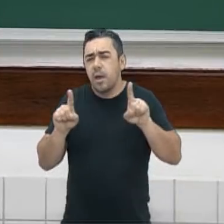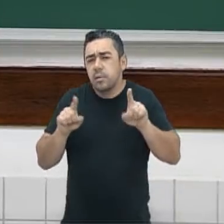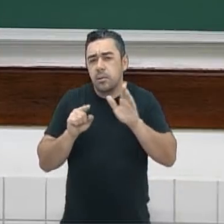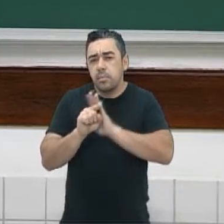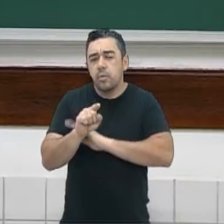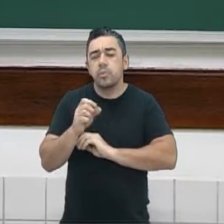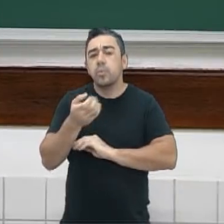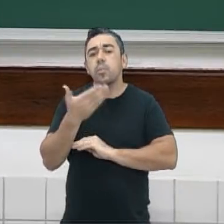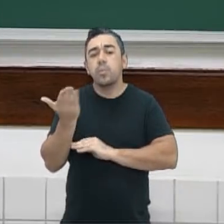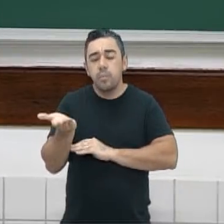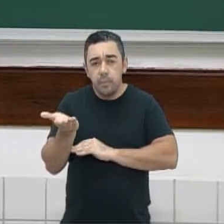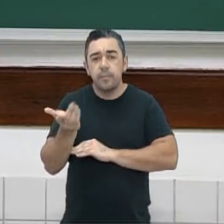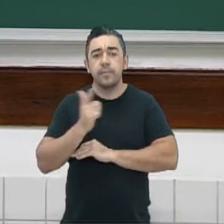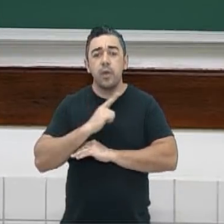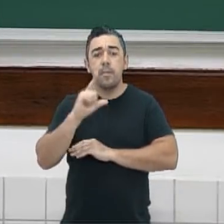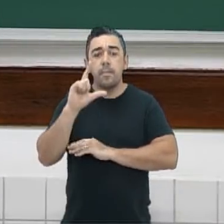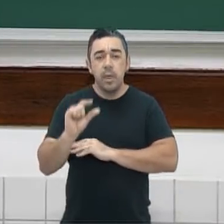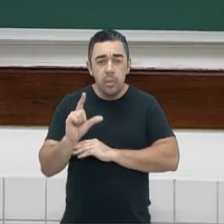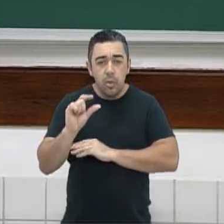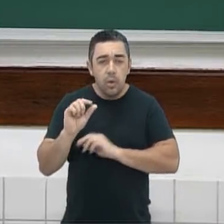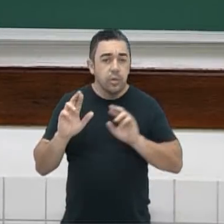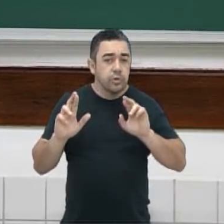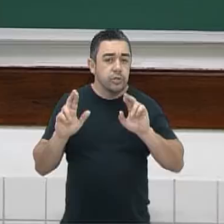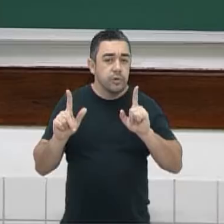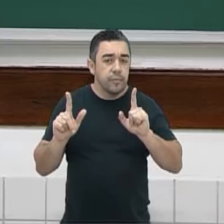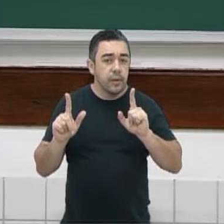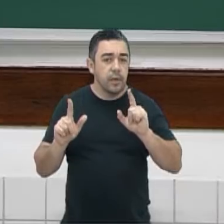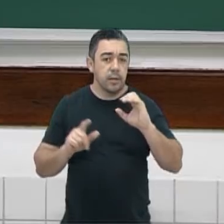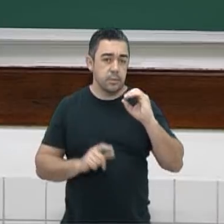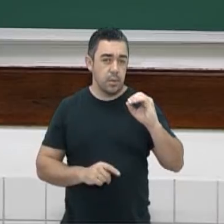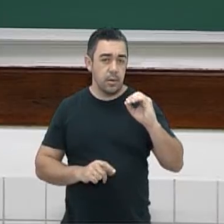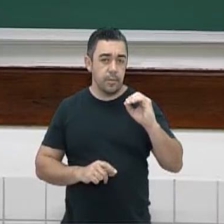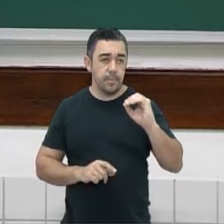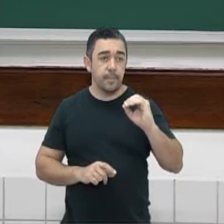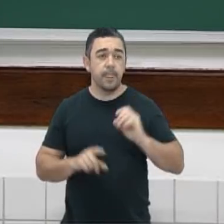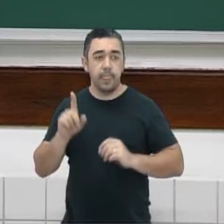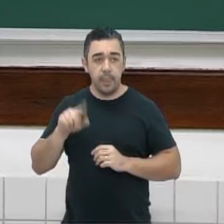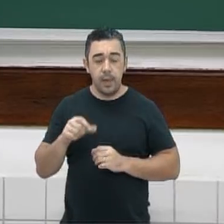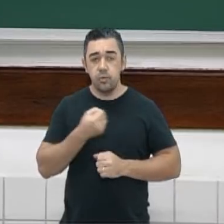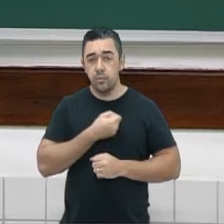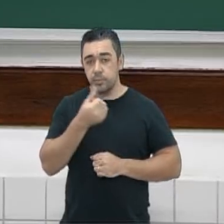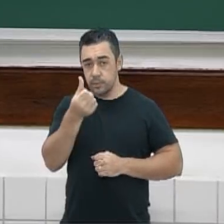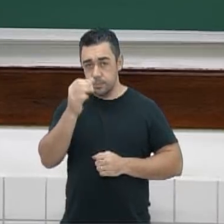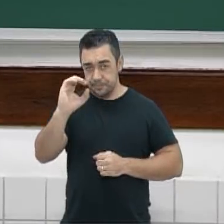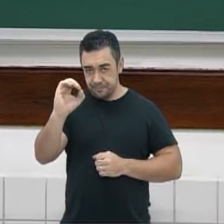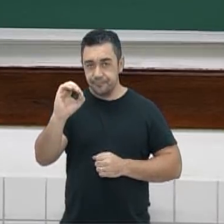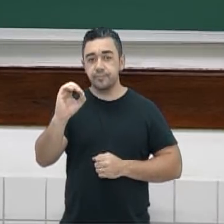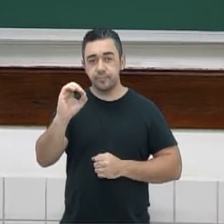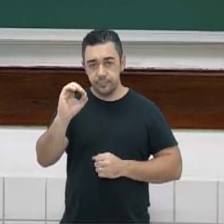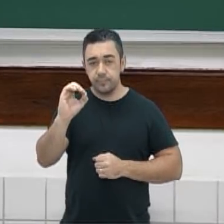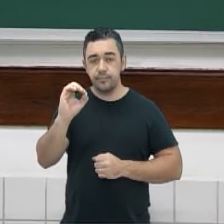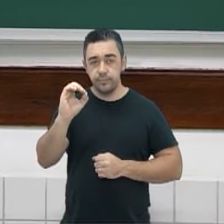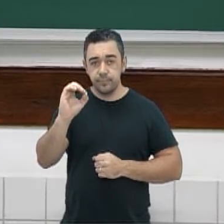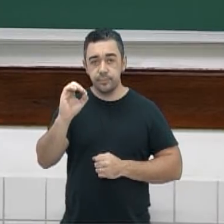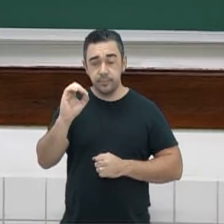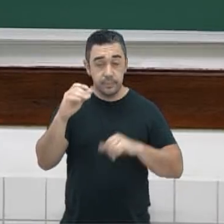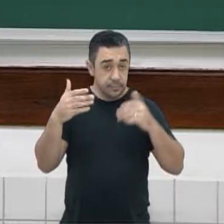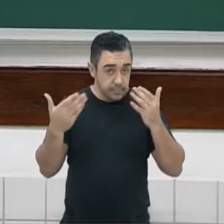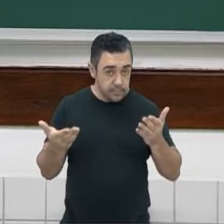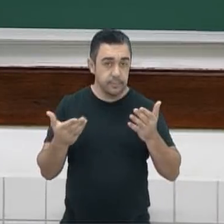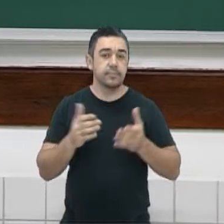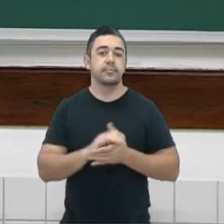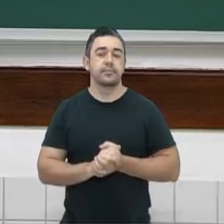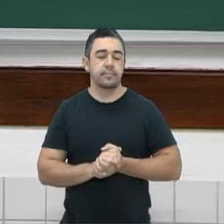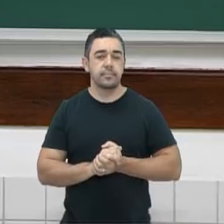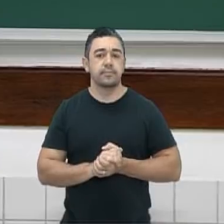é o menor múltiplo comum diferente de 0? É o 60. Ah, muito